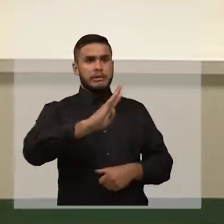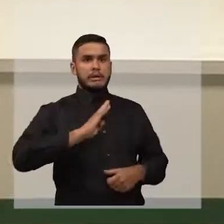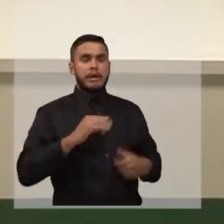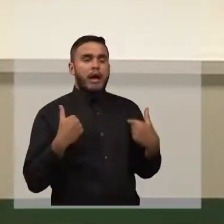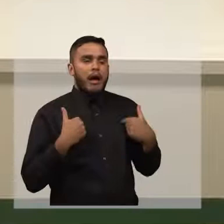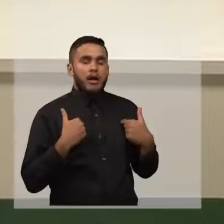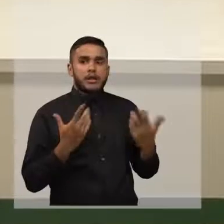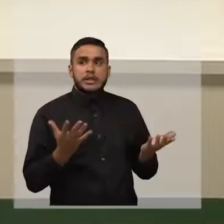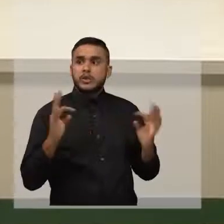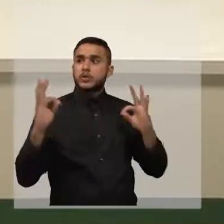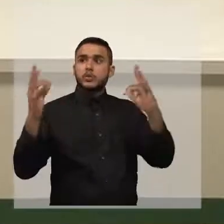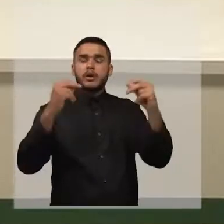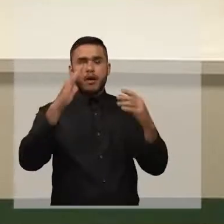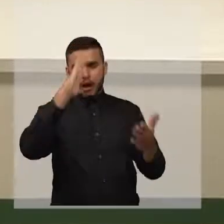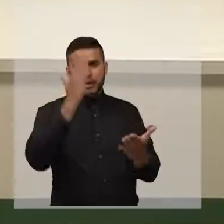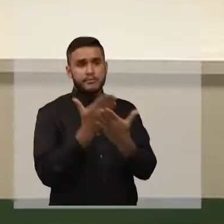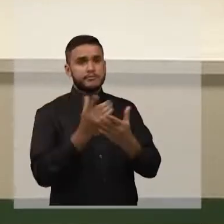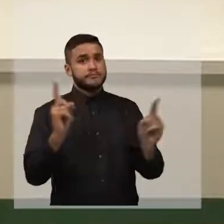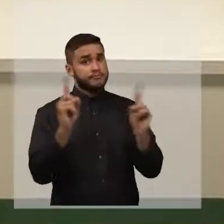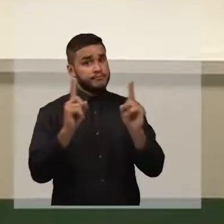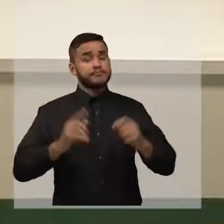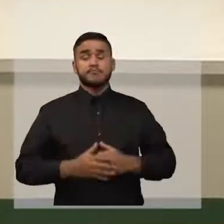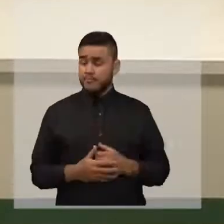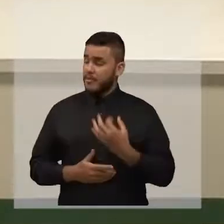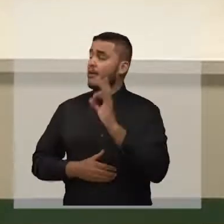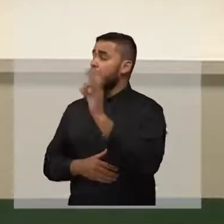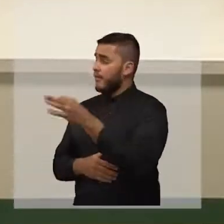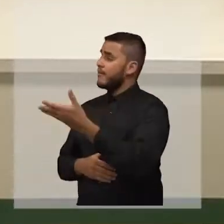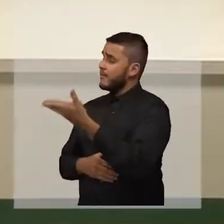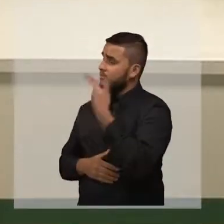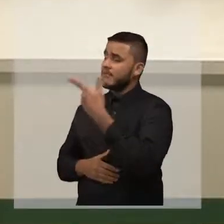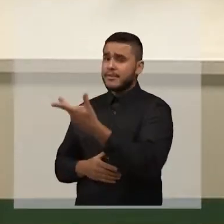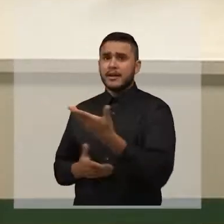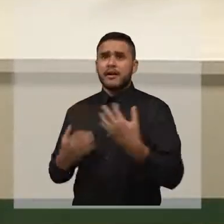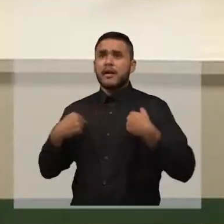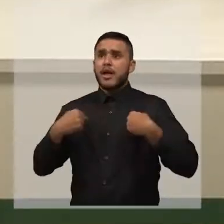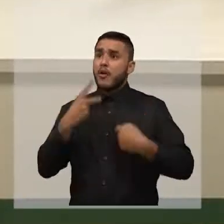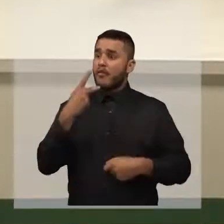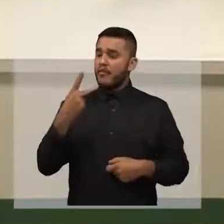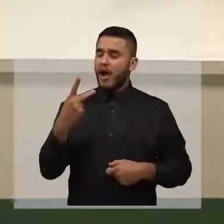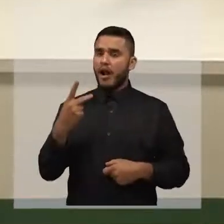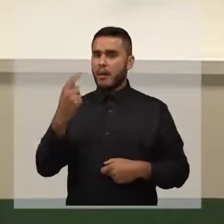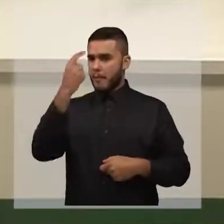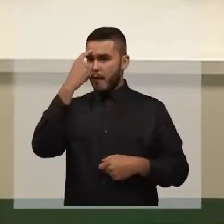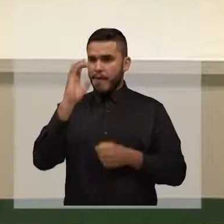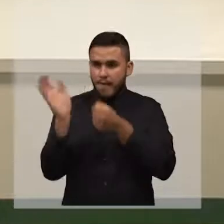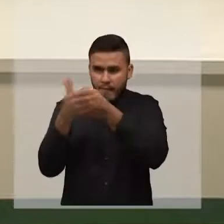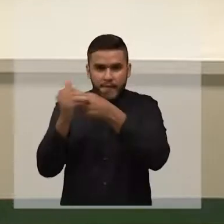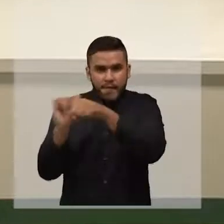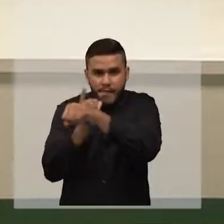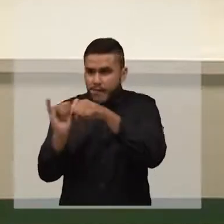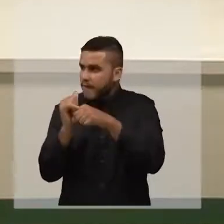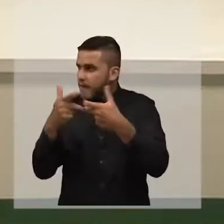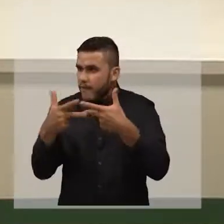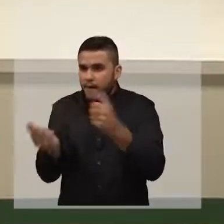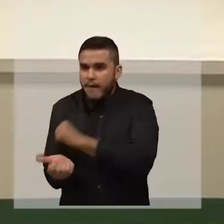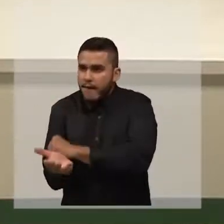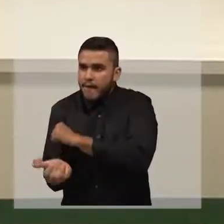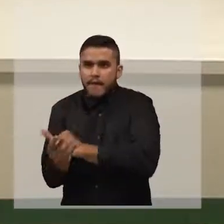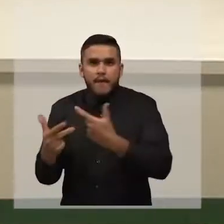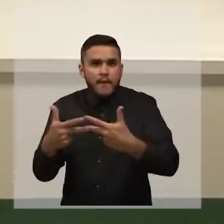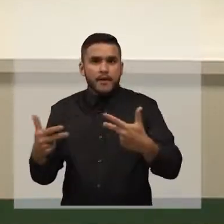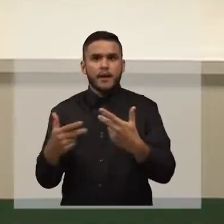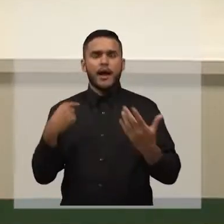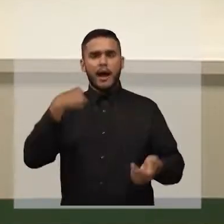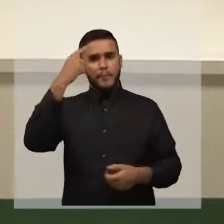um preço muito caro, porque o que você diz e o que você faz entra em contradição. Uma diferença enorme. Né? E outra coisa,